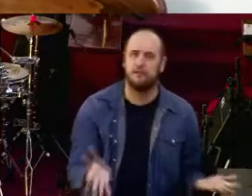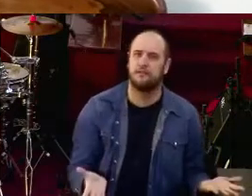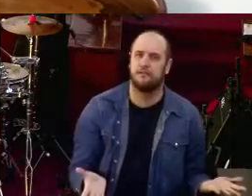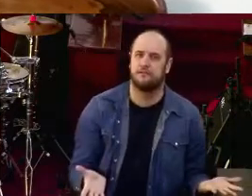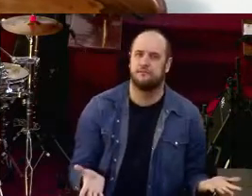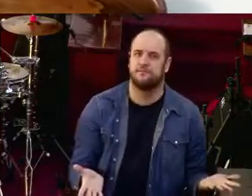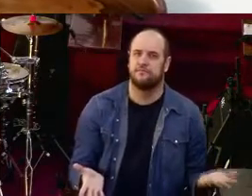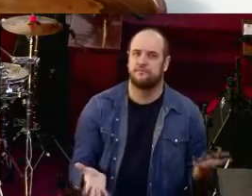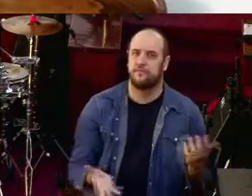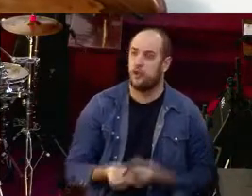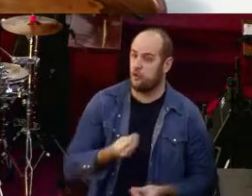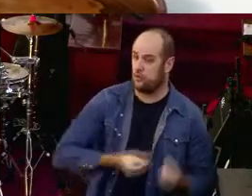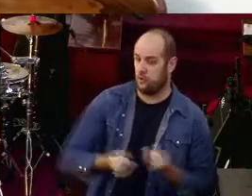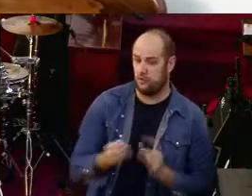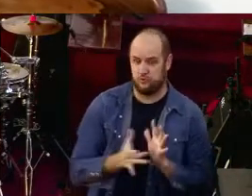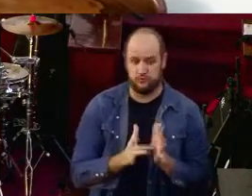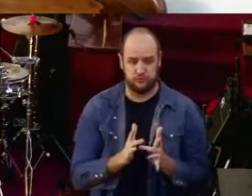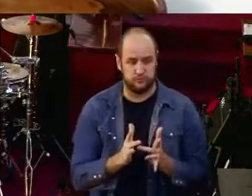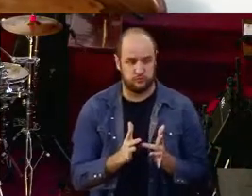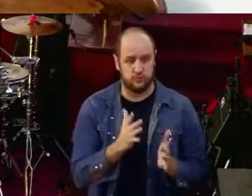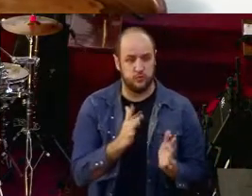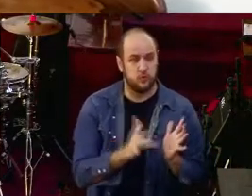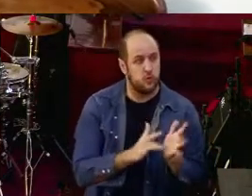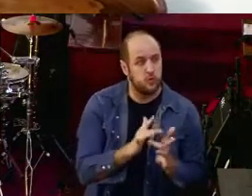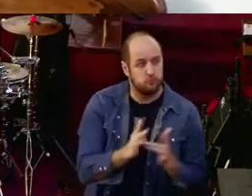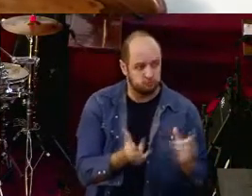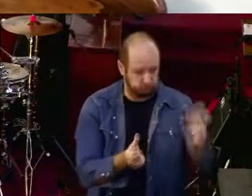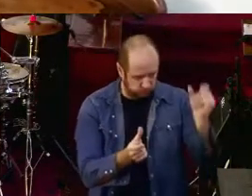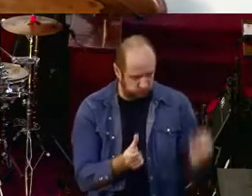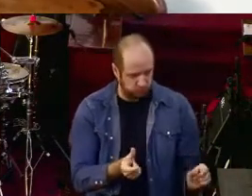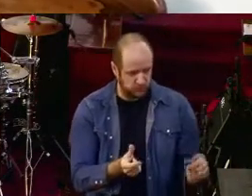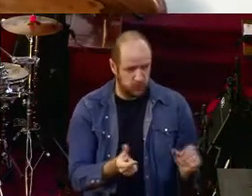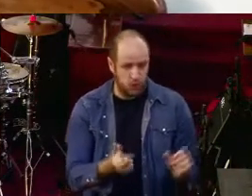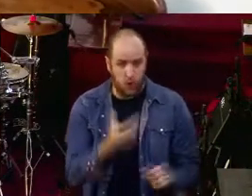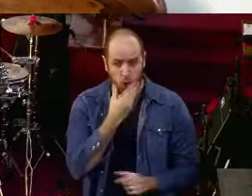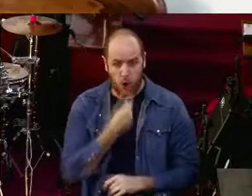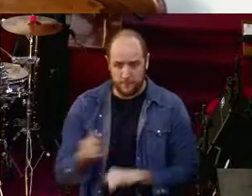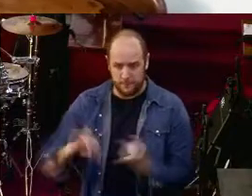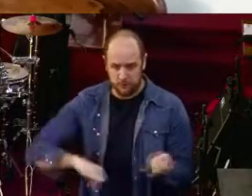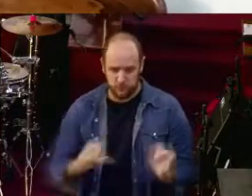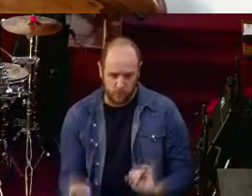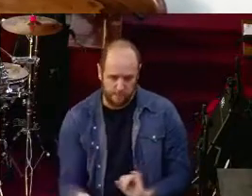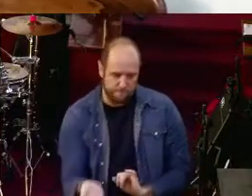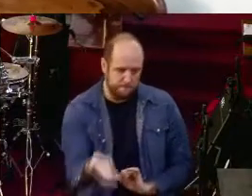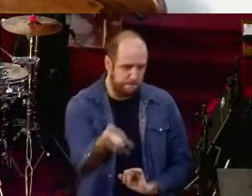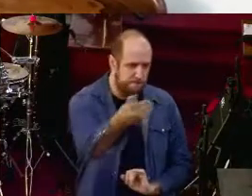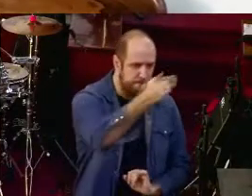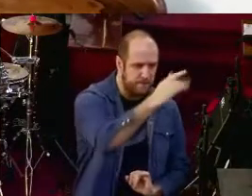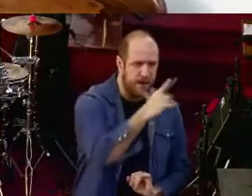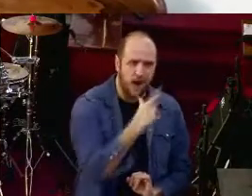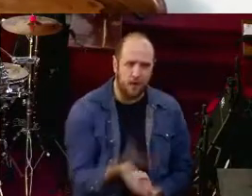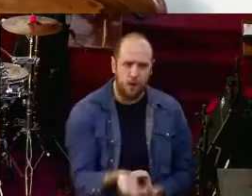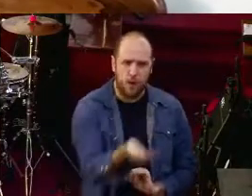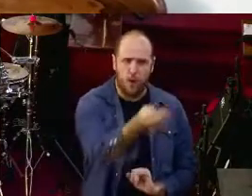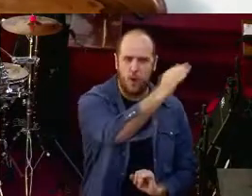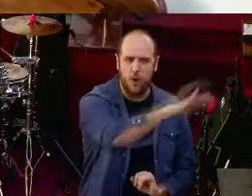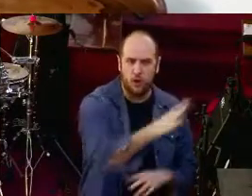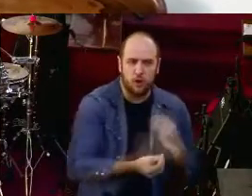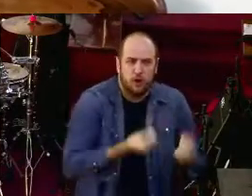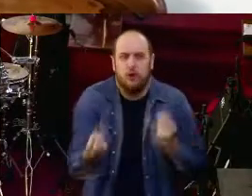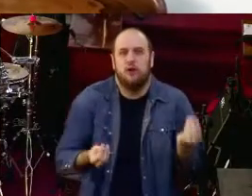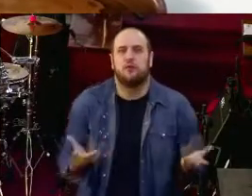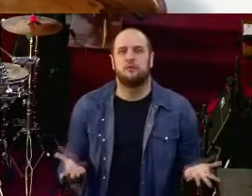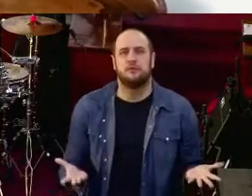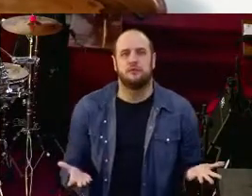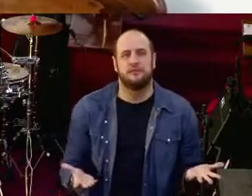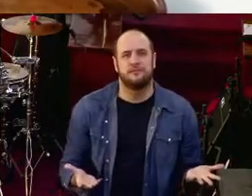é que João o batizaria? Como é que João faria o seu batismo? Aliás, João fazia todo